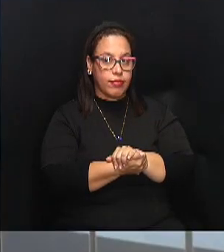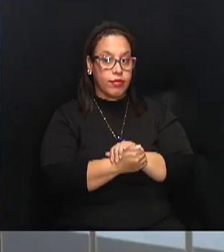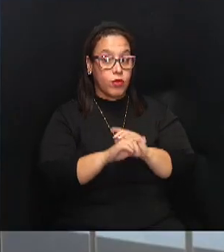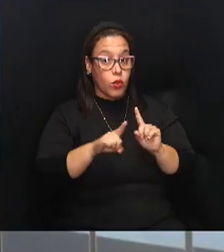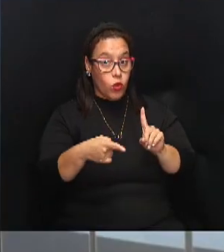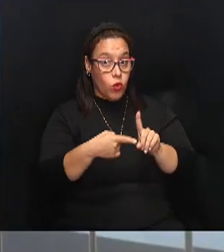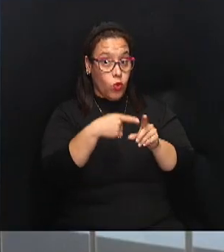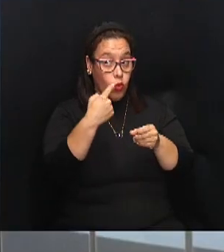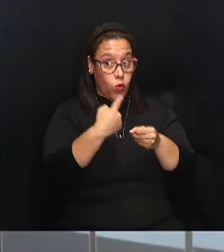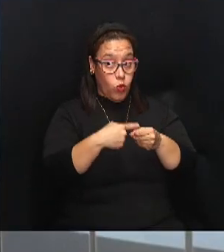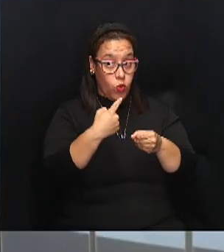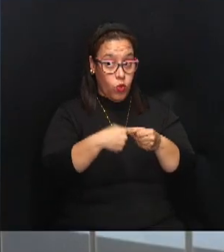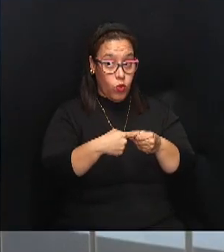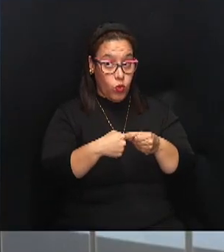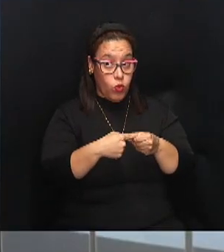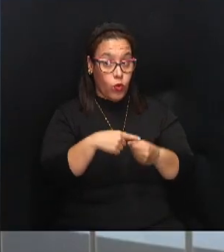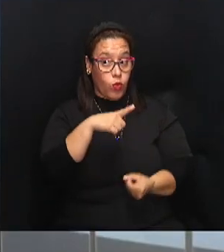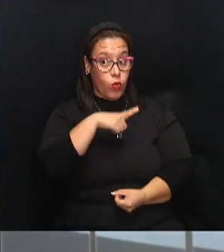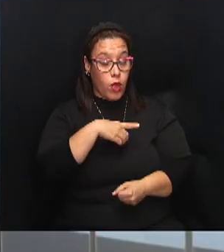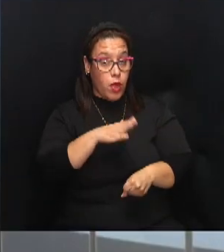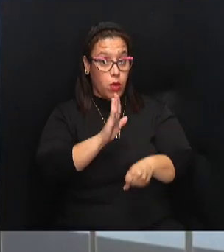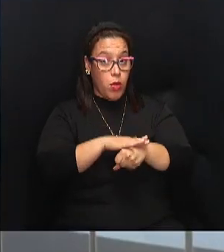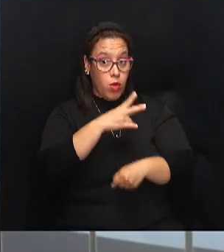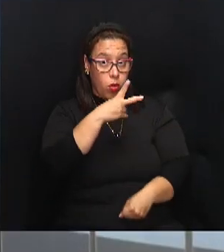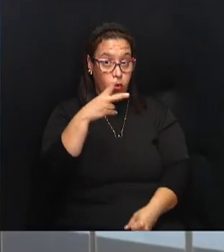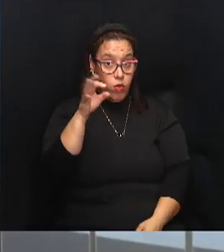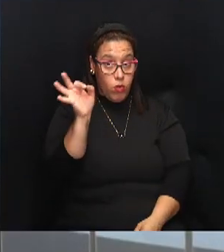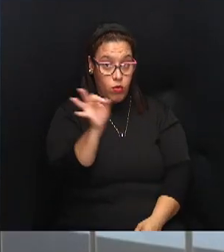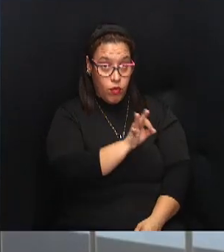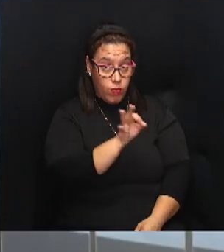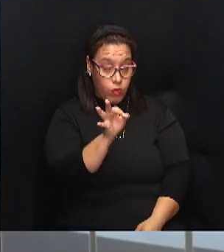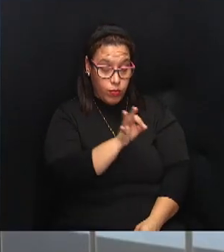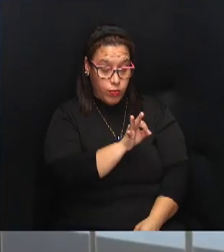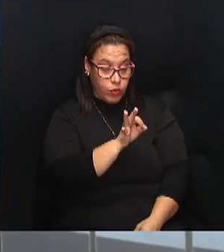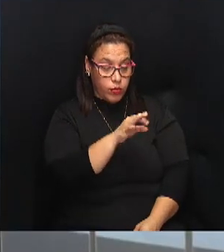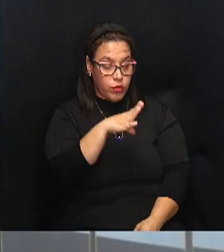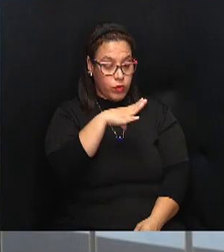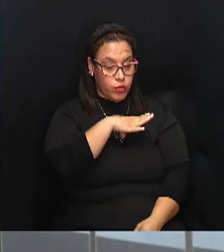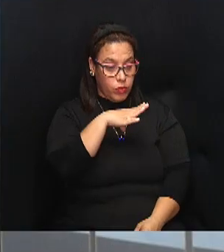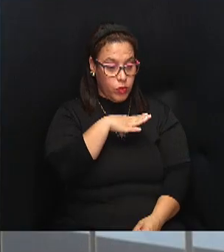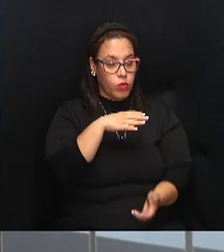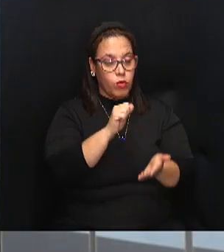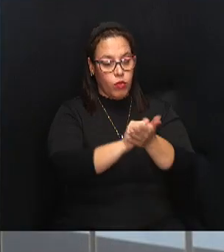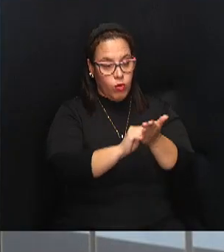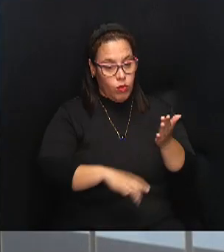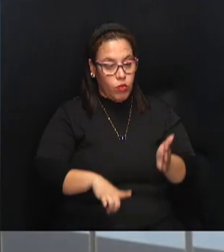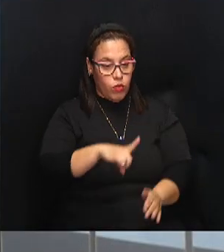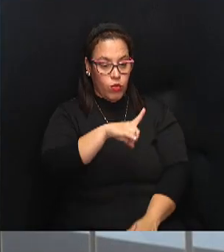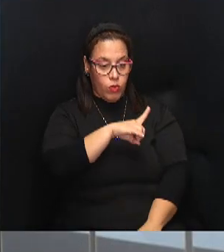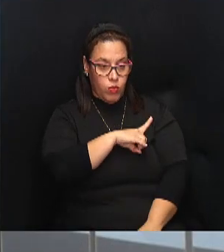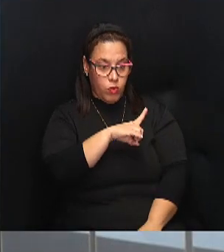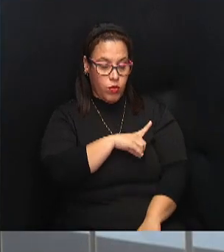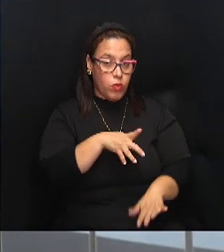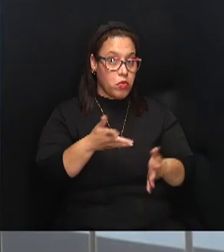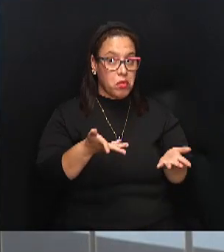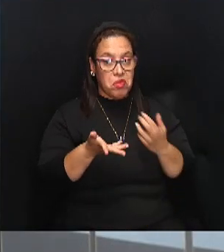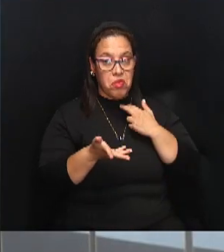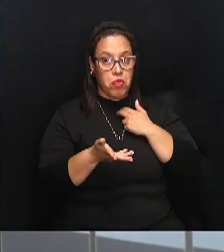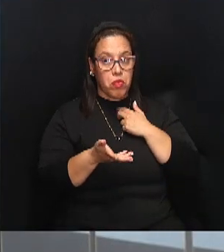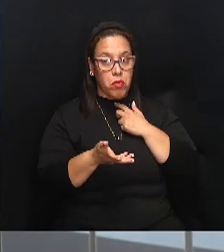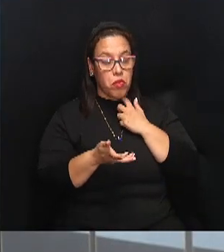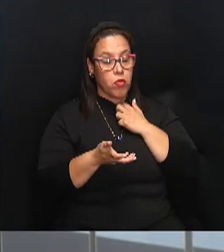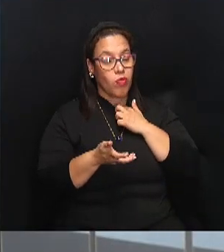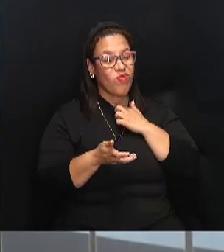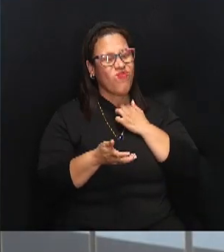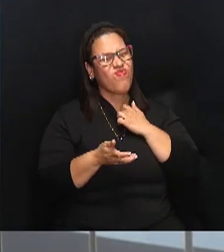interior. Nós temos mais de 2/3 dos municípios do estado de São Paulo com atividade delegada. Então é algo que